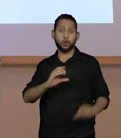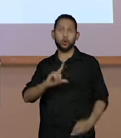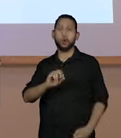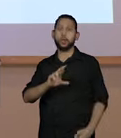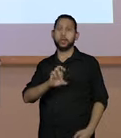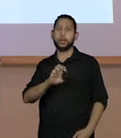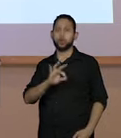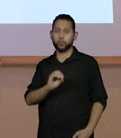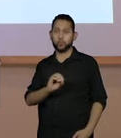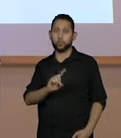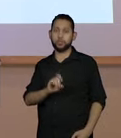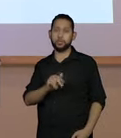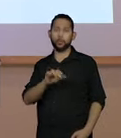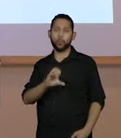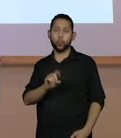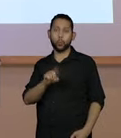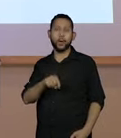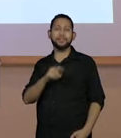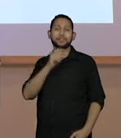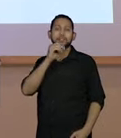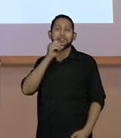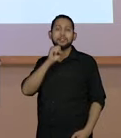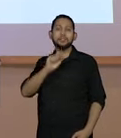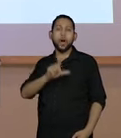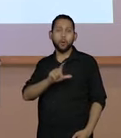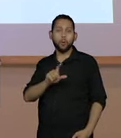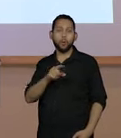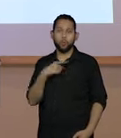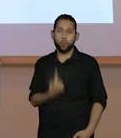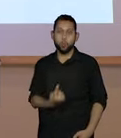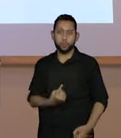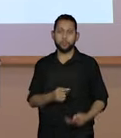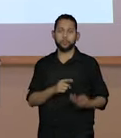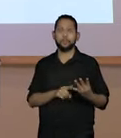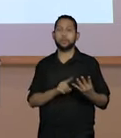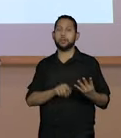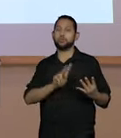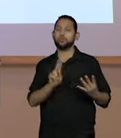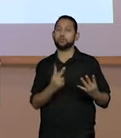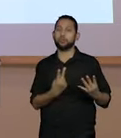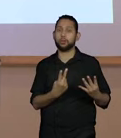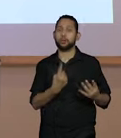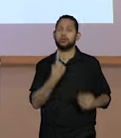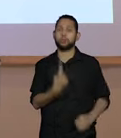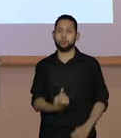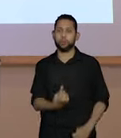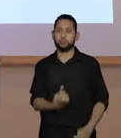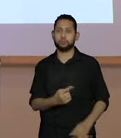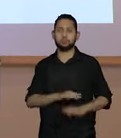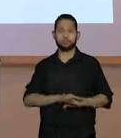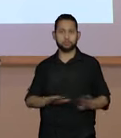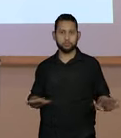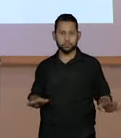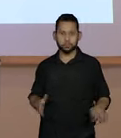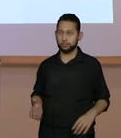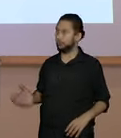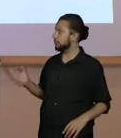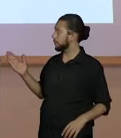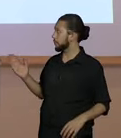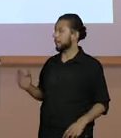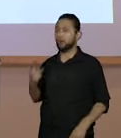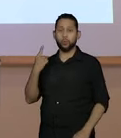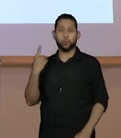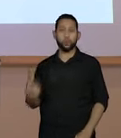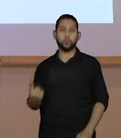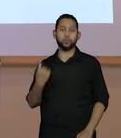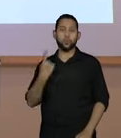zinco, que é um sal, 1, e para o gás hidrogênio, 1 também. Então, a equação está